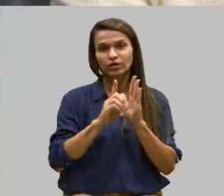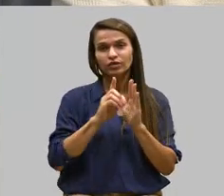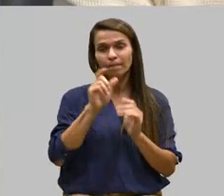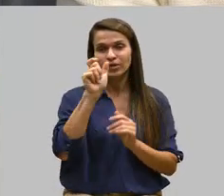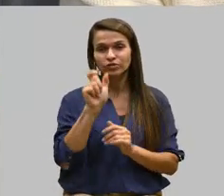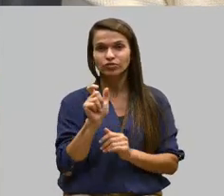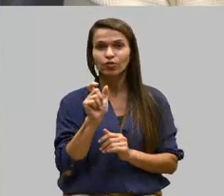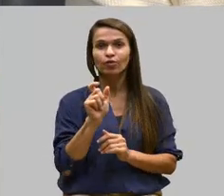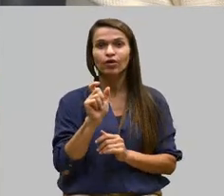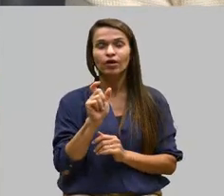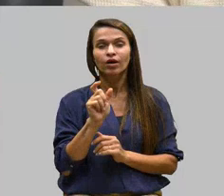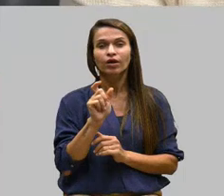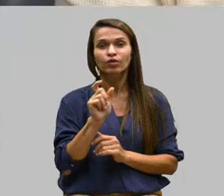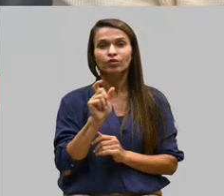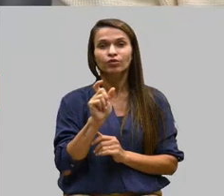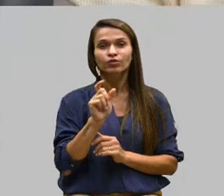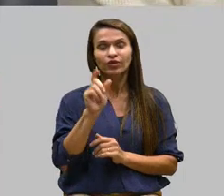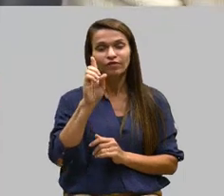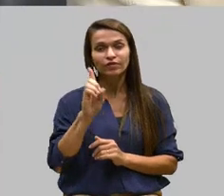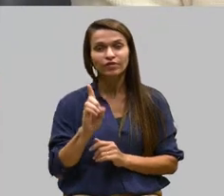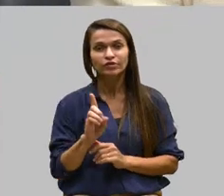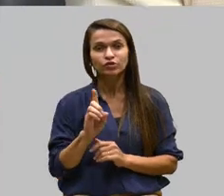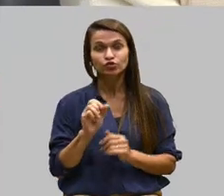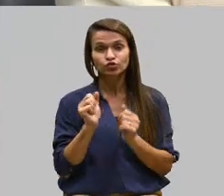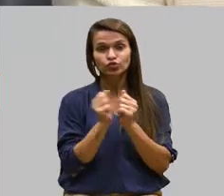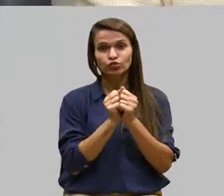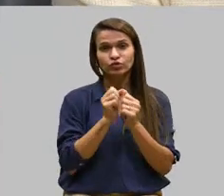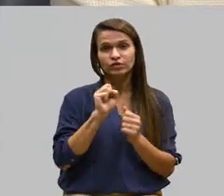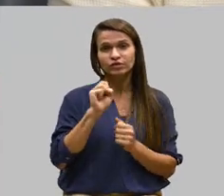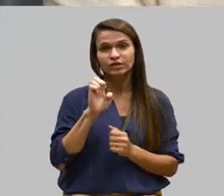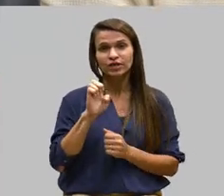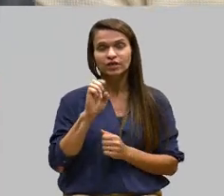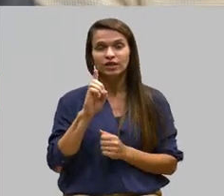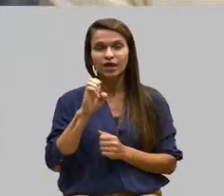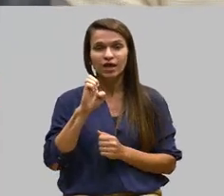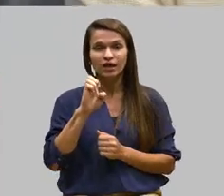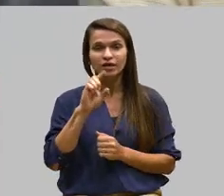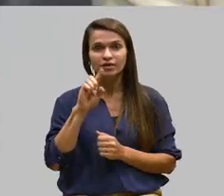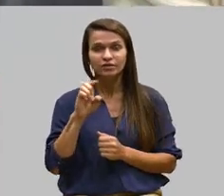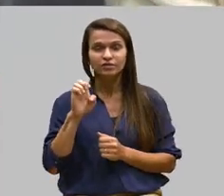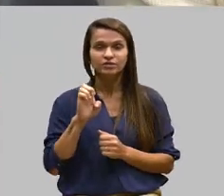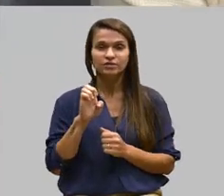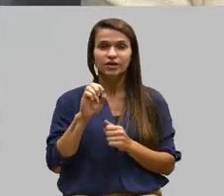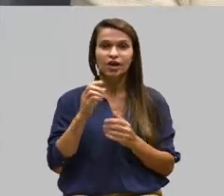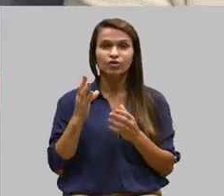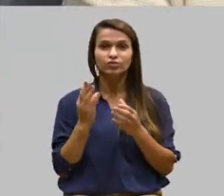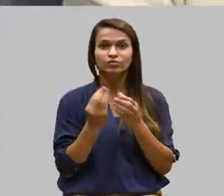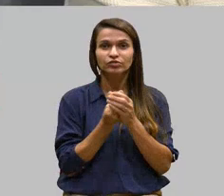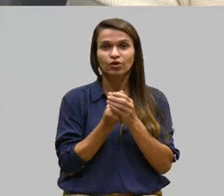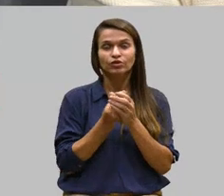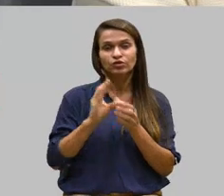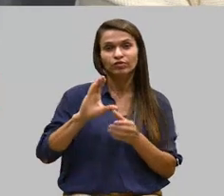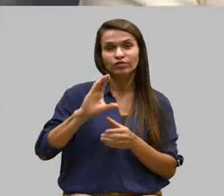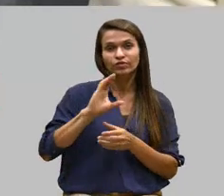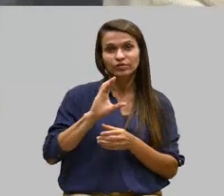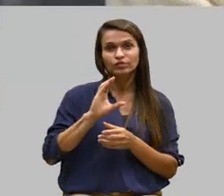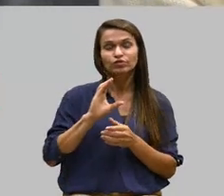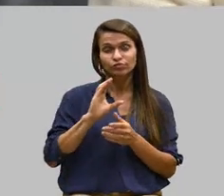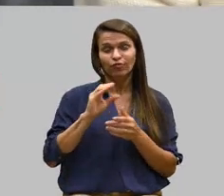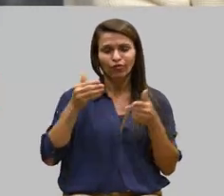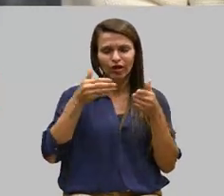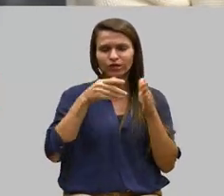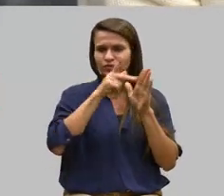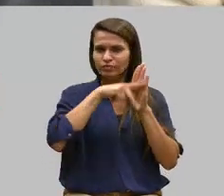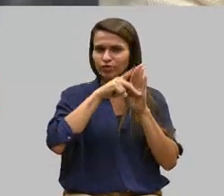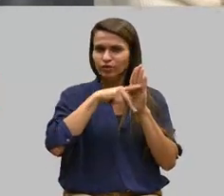junto a acelera e o governador no orçamento do Estado a inclusão de recursos para manutenção dos programas centro Dias eh